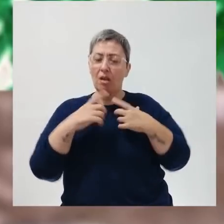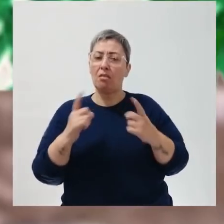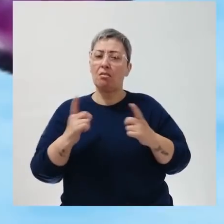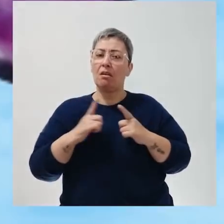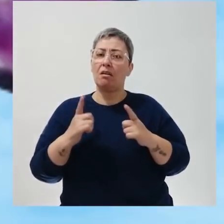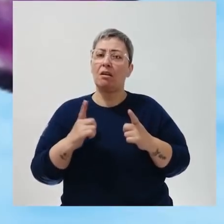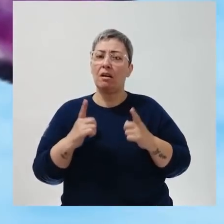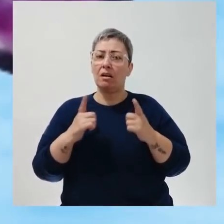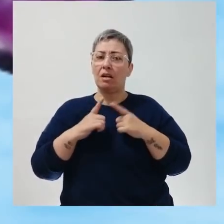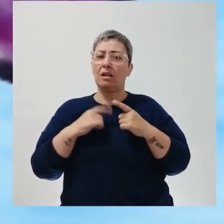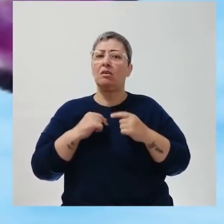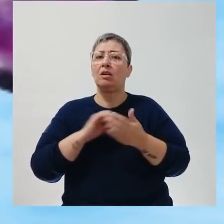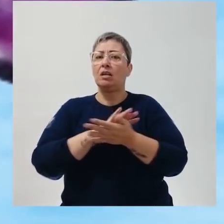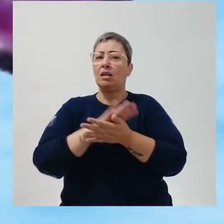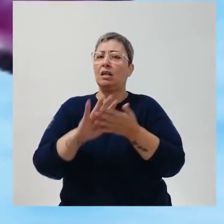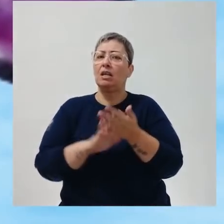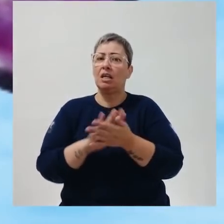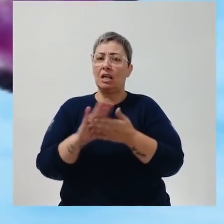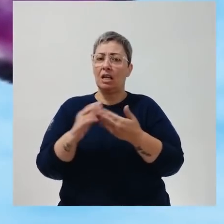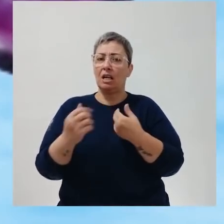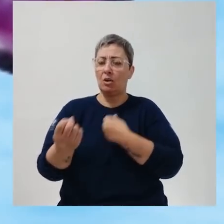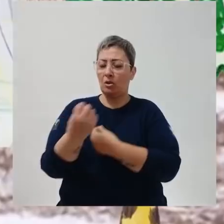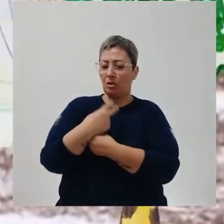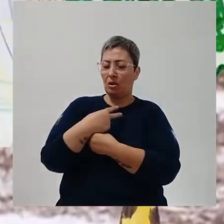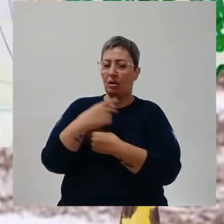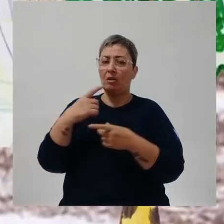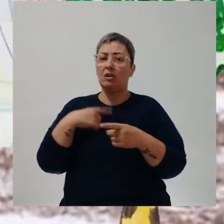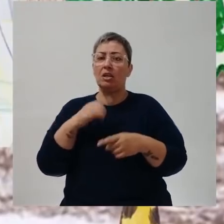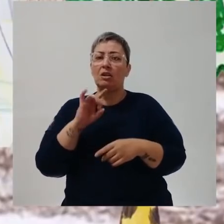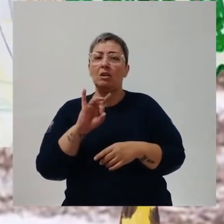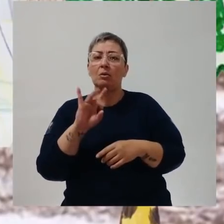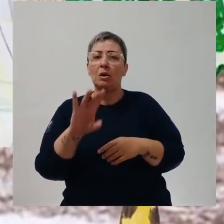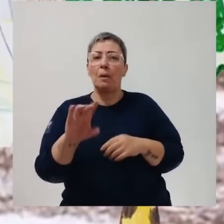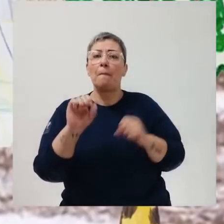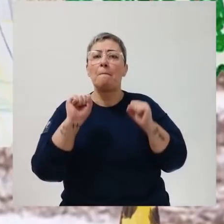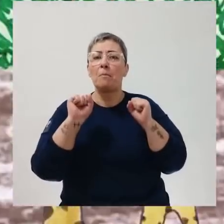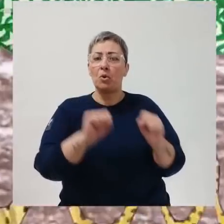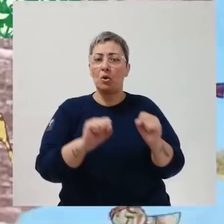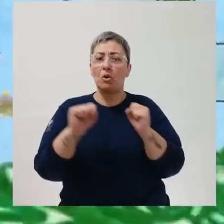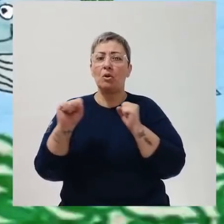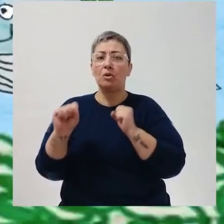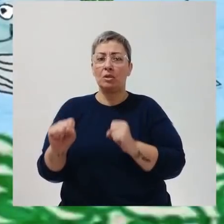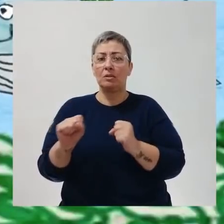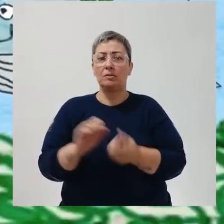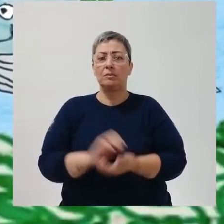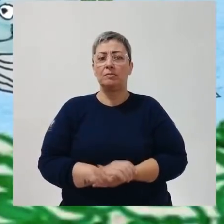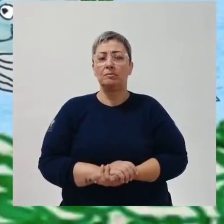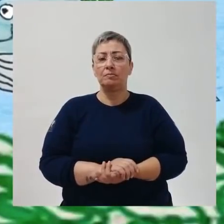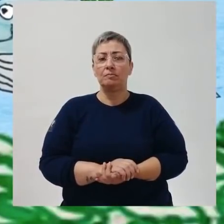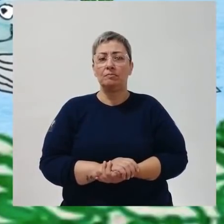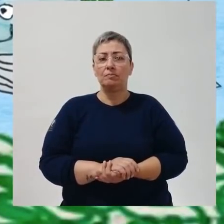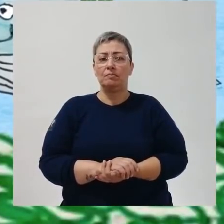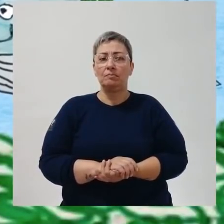essência. Nada vai te deter, só você tem poder.